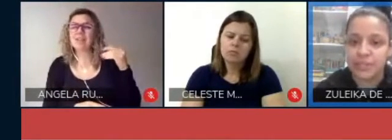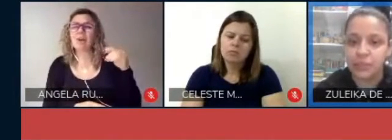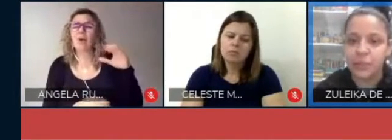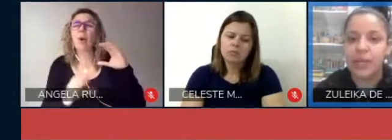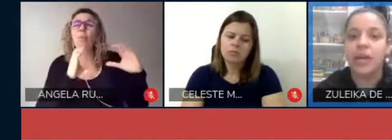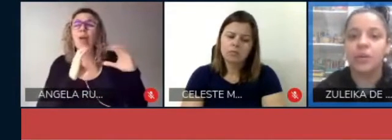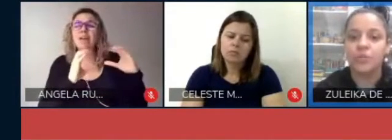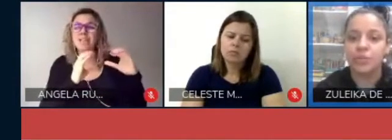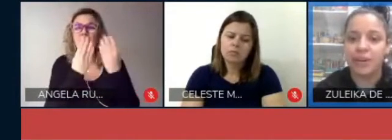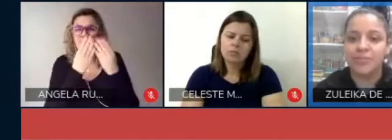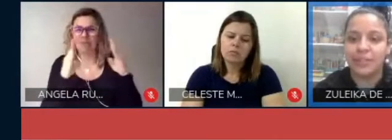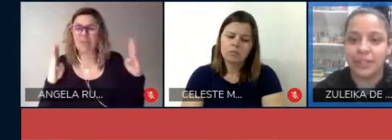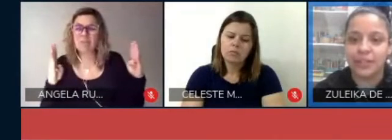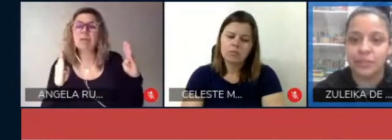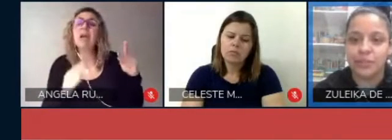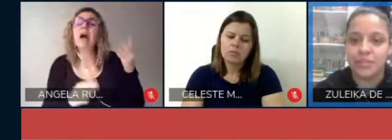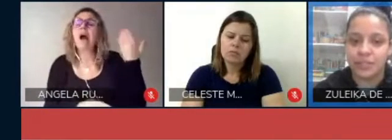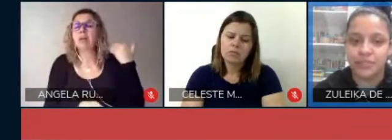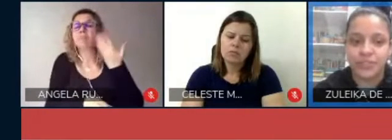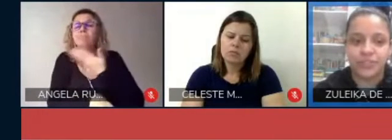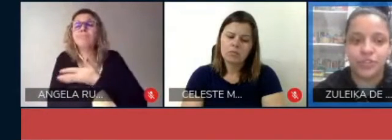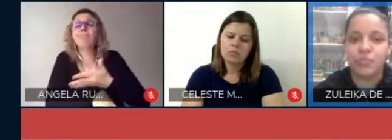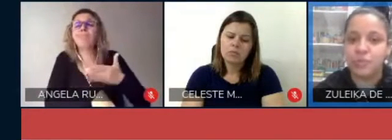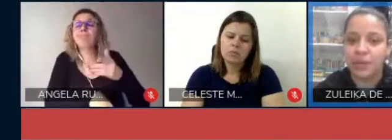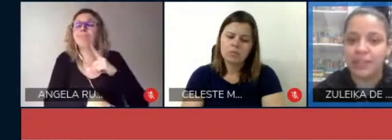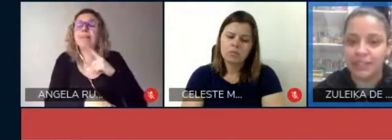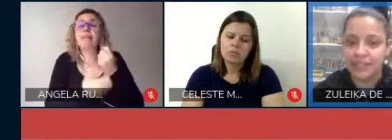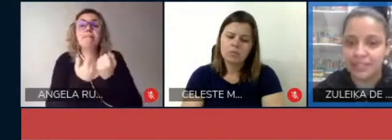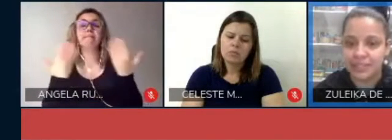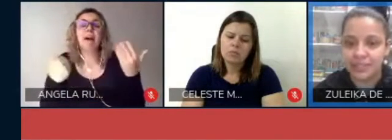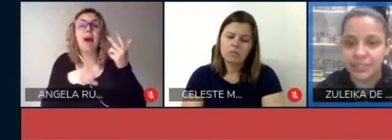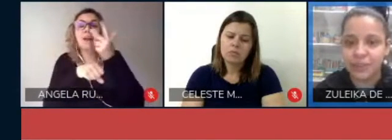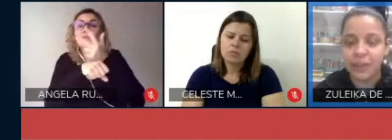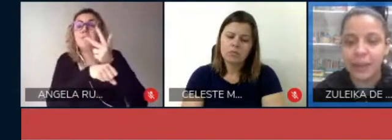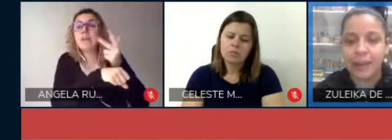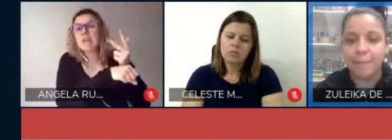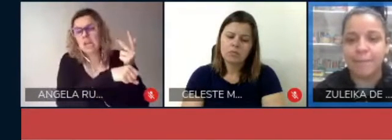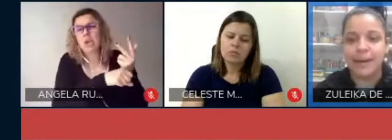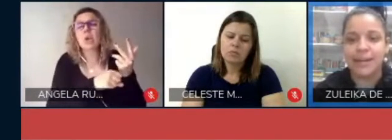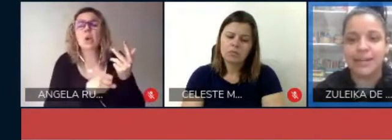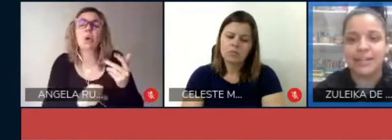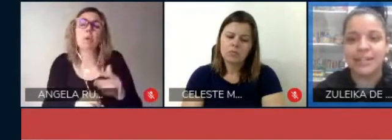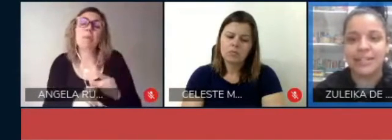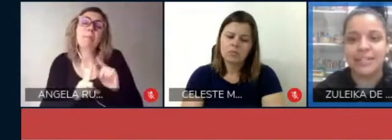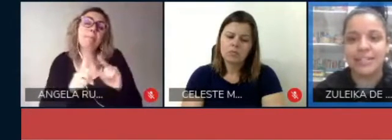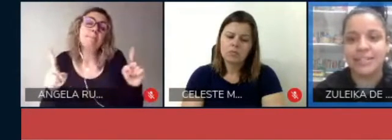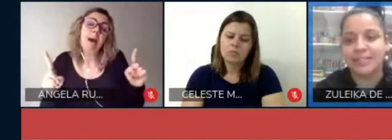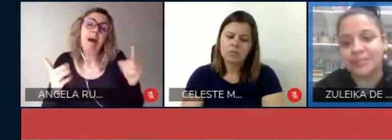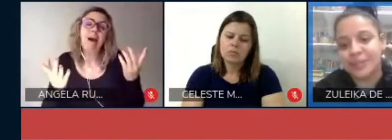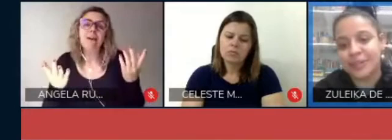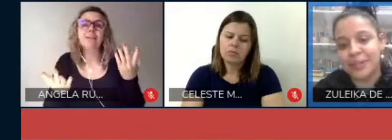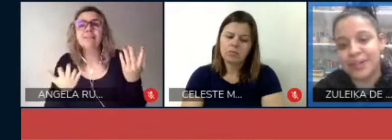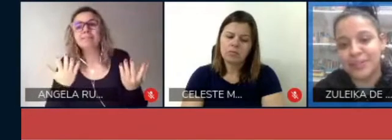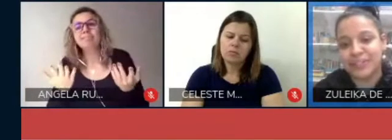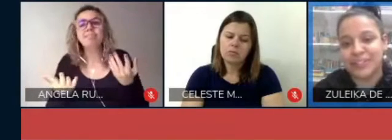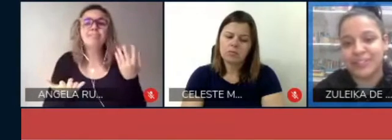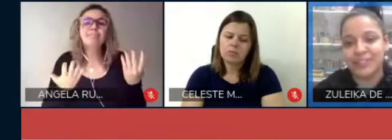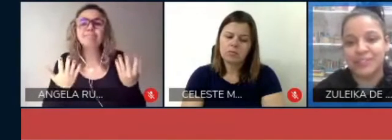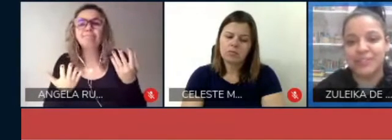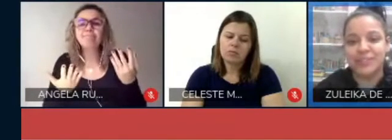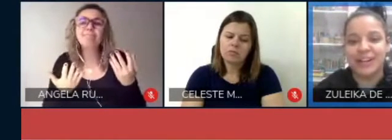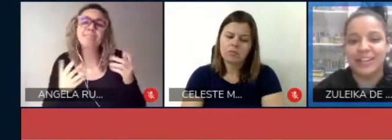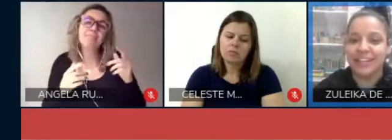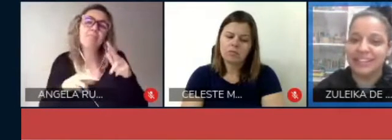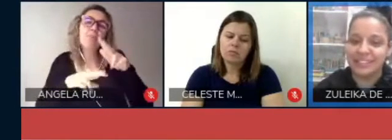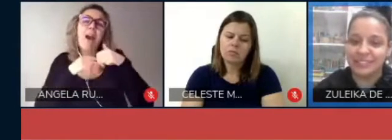Biblioteconomia e Comunicação, costumava ter um acervo de filmes bem interessante, mas acho